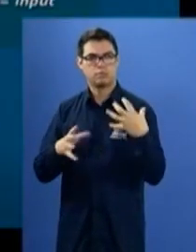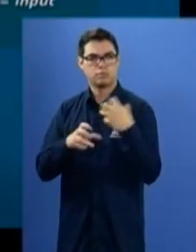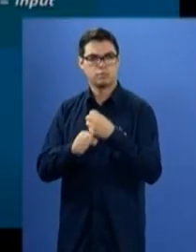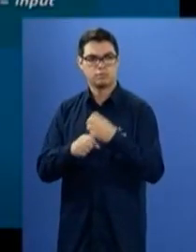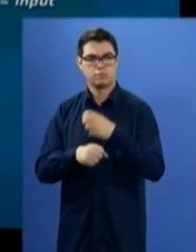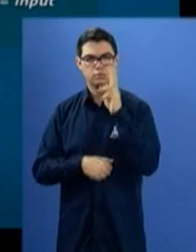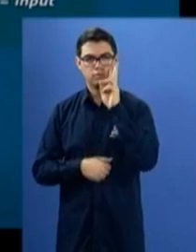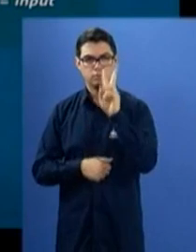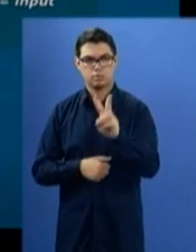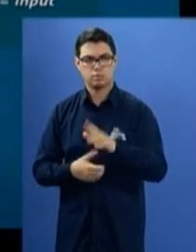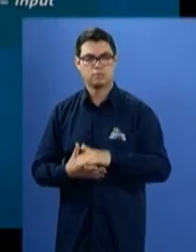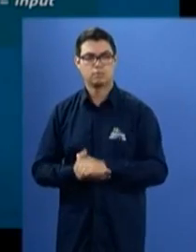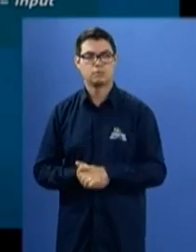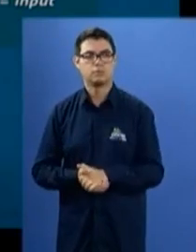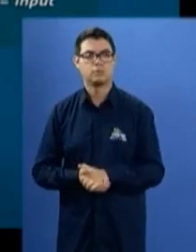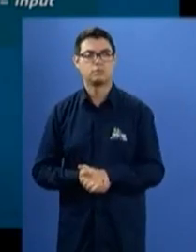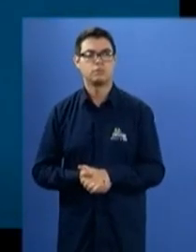Me acompanhe aqui.